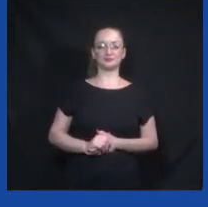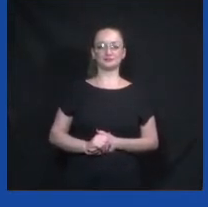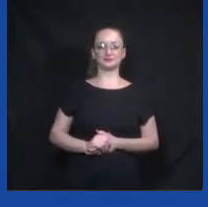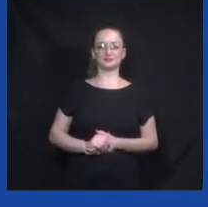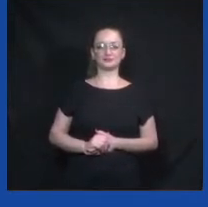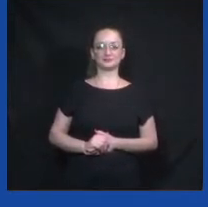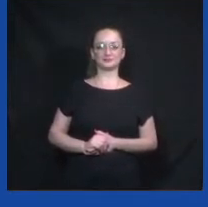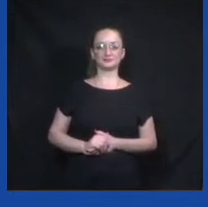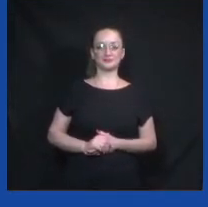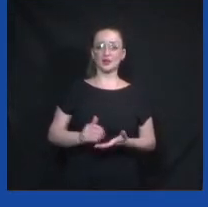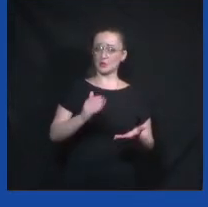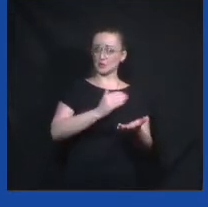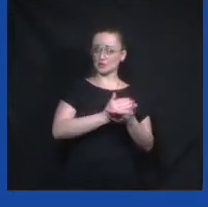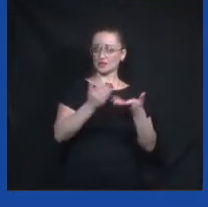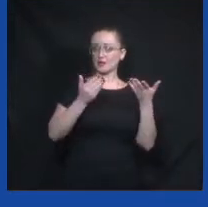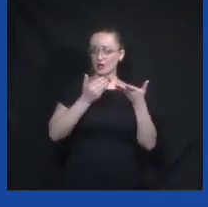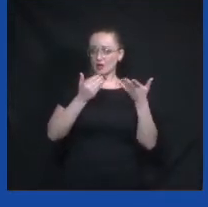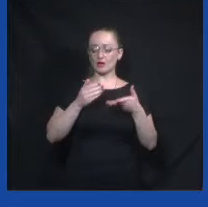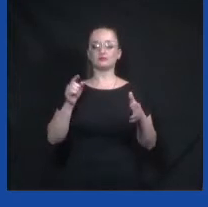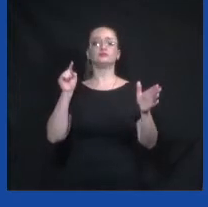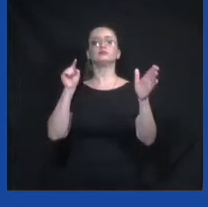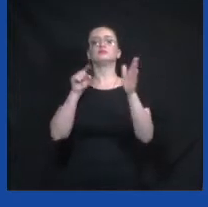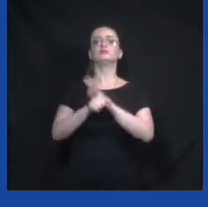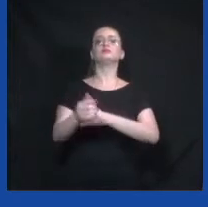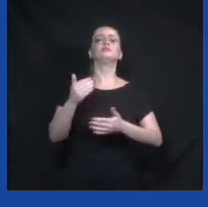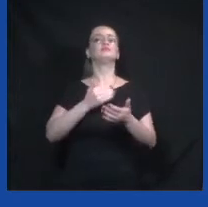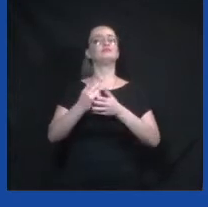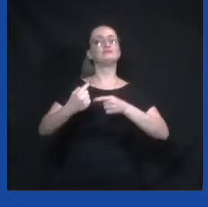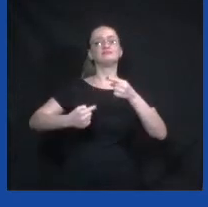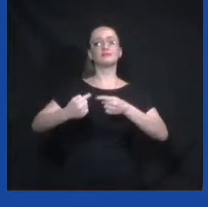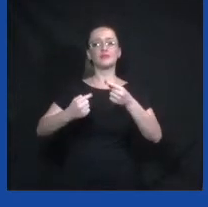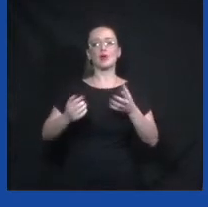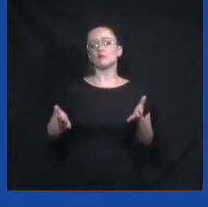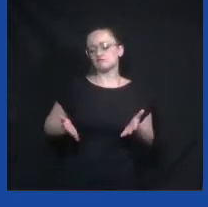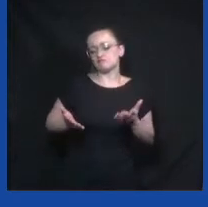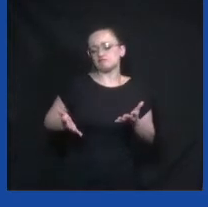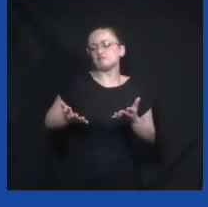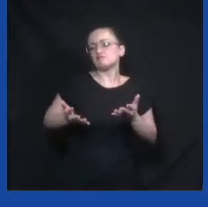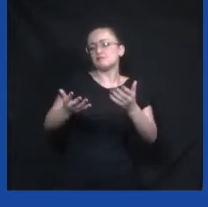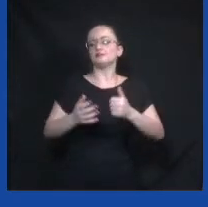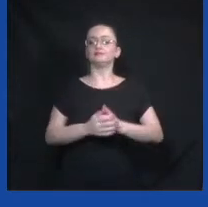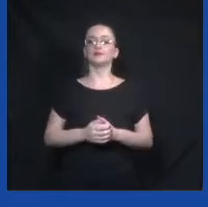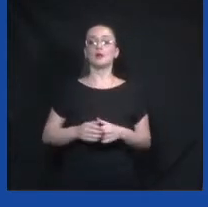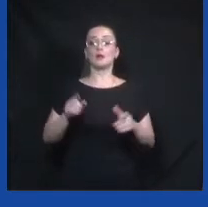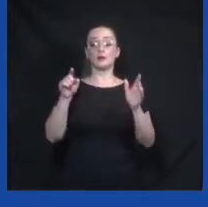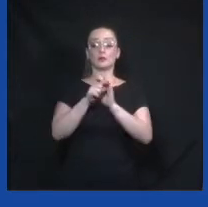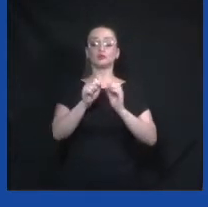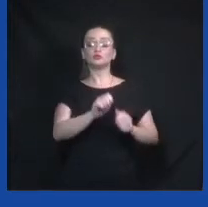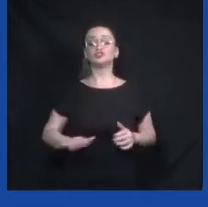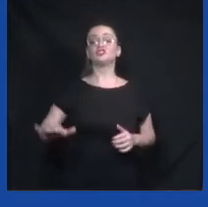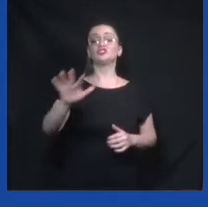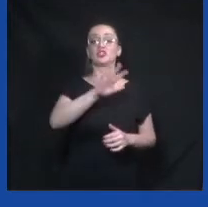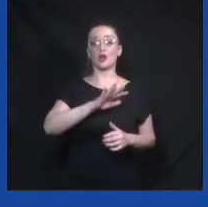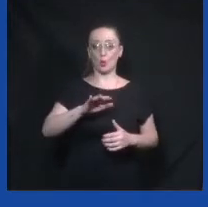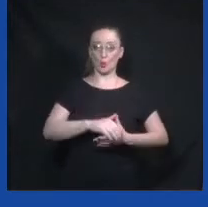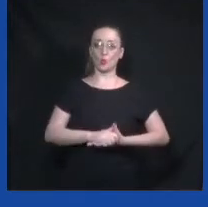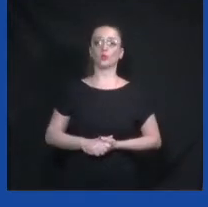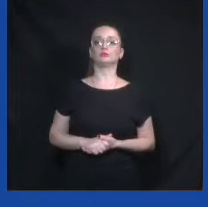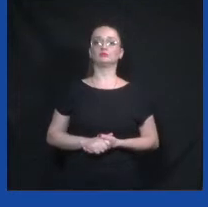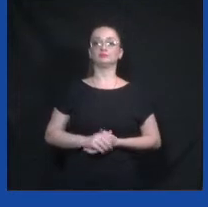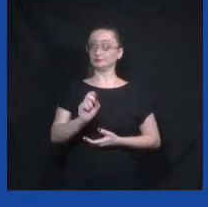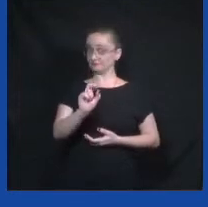começar com uma pergunta, né, para iniciar esse nosso debate, uma provocação inicial, uma pergunta geral para todos vocês,